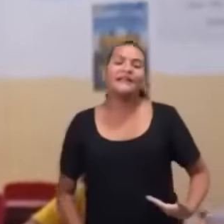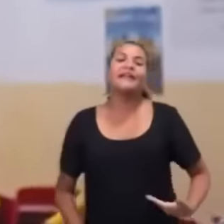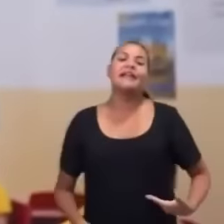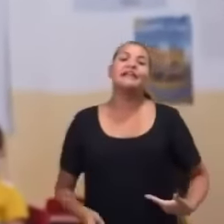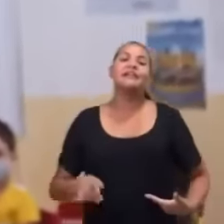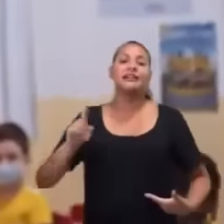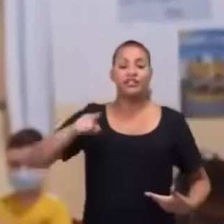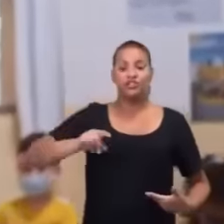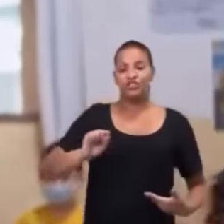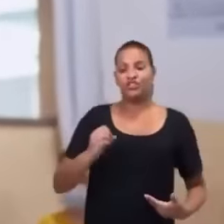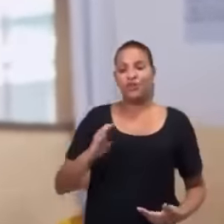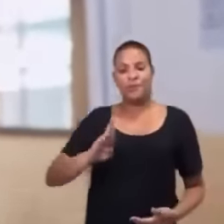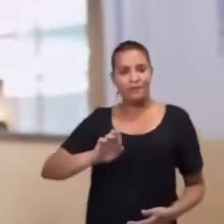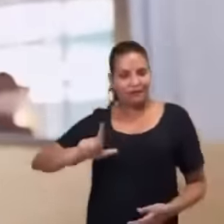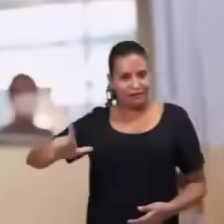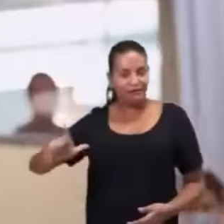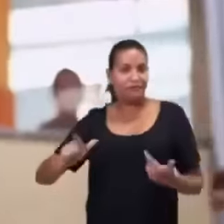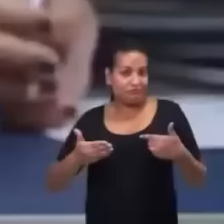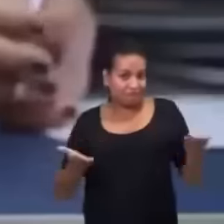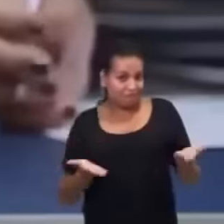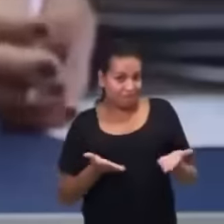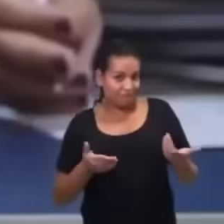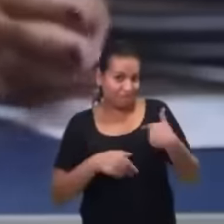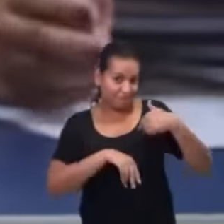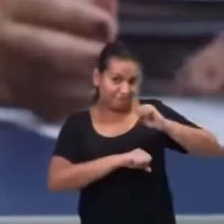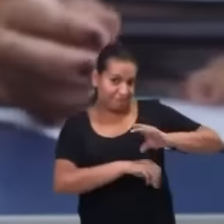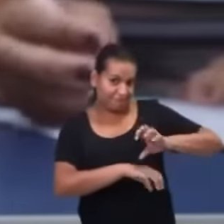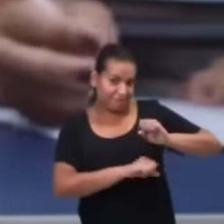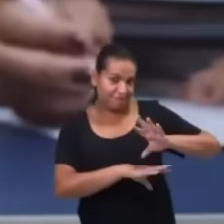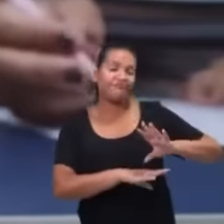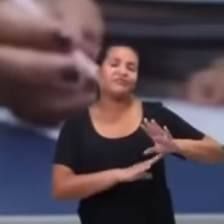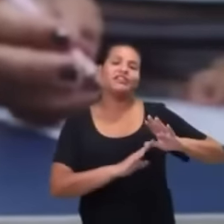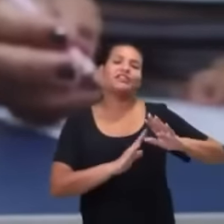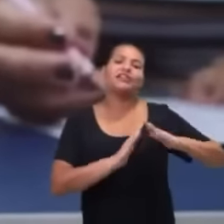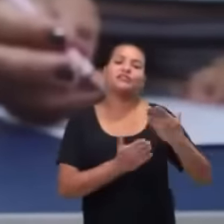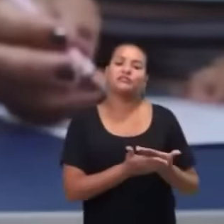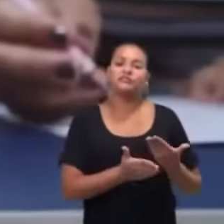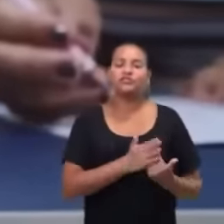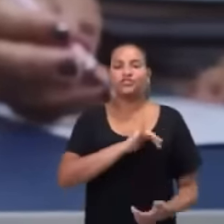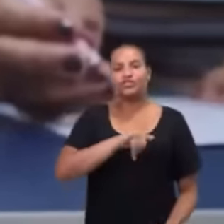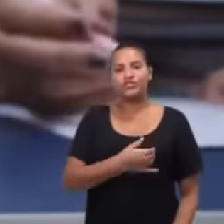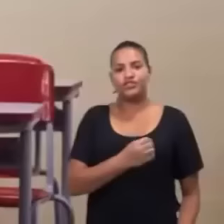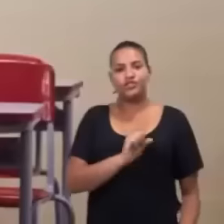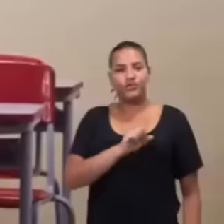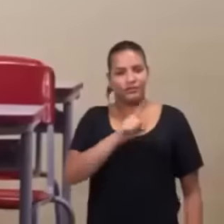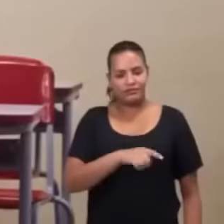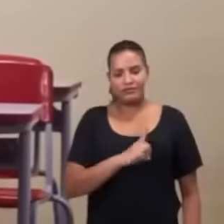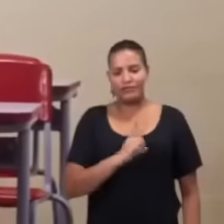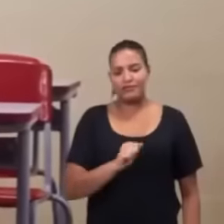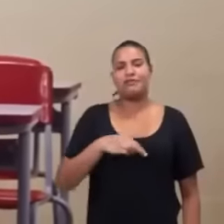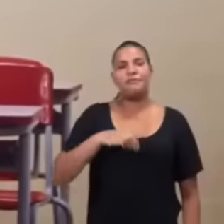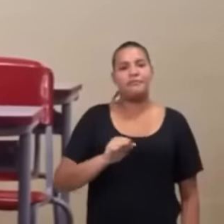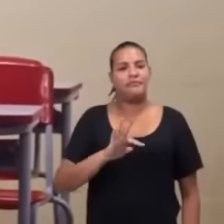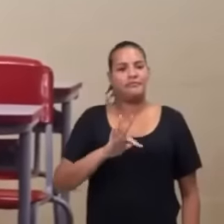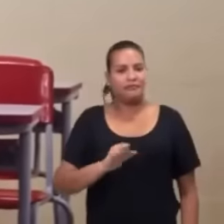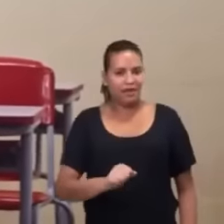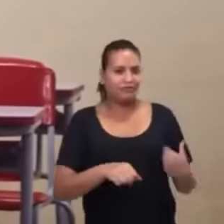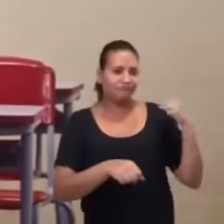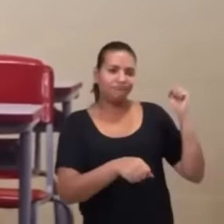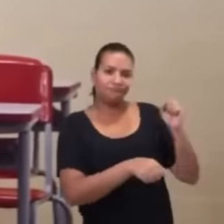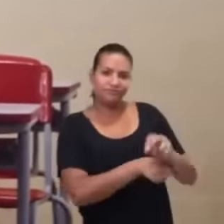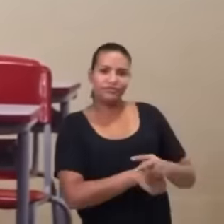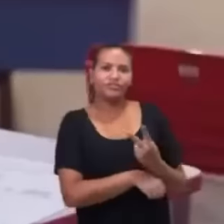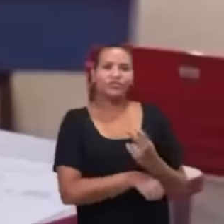Hoje, atualmente, estou lecionando na Escola José da Mata e Silva, professora efetivada desde 2008. E